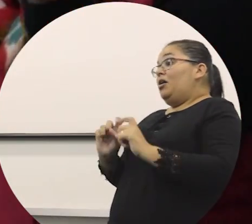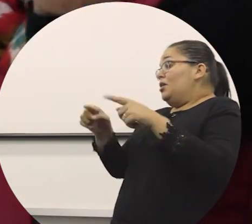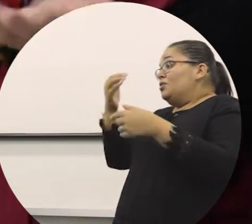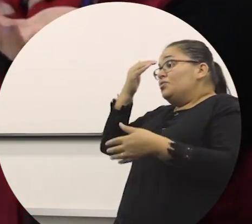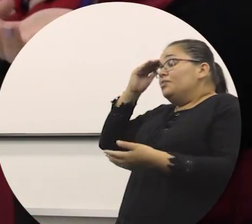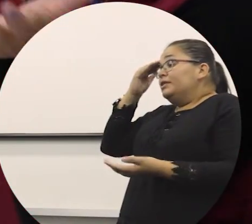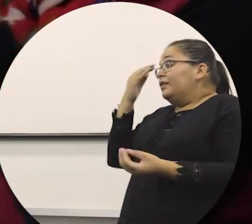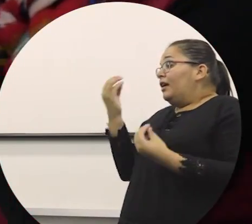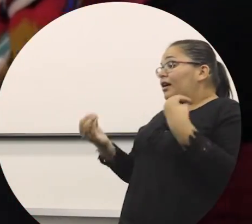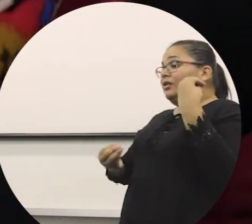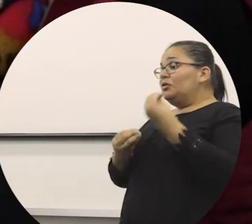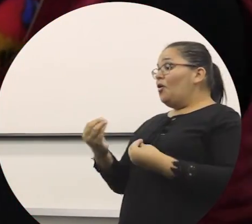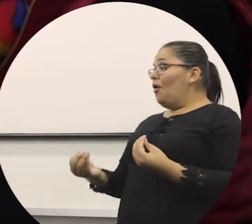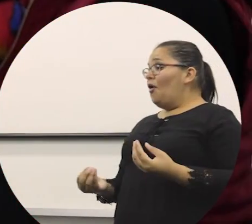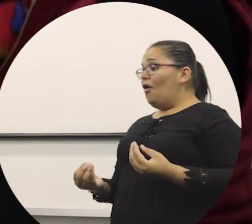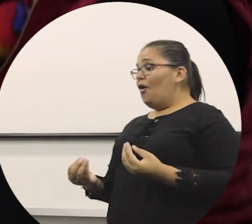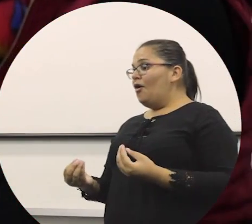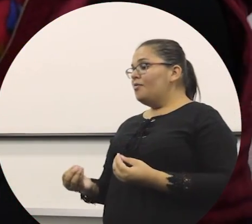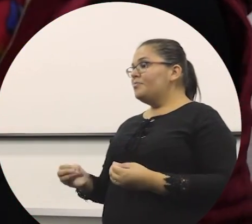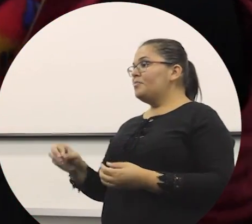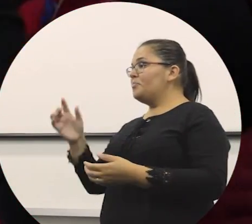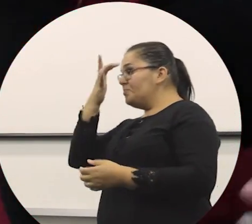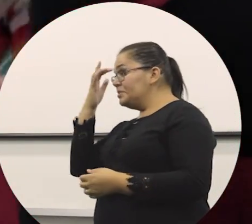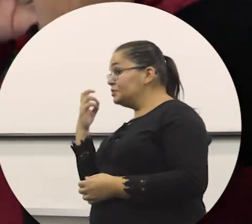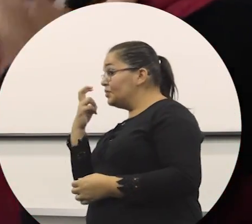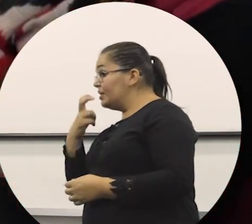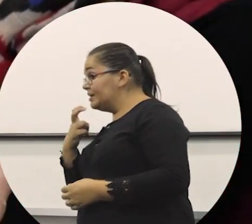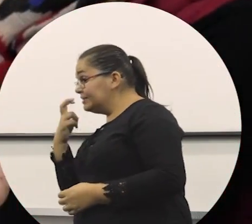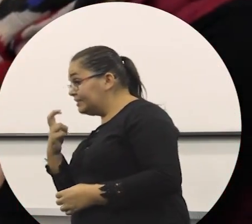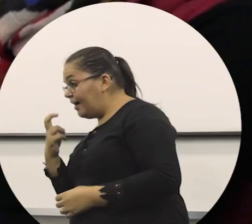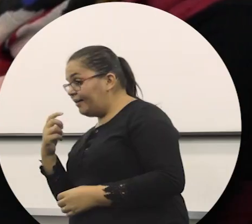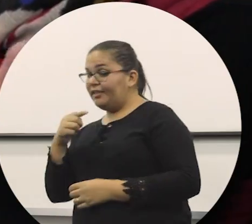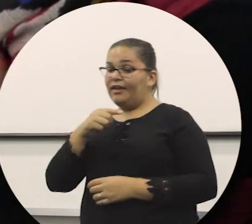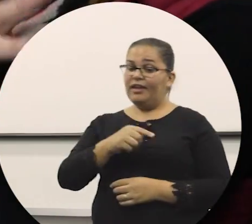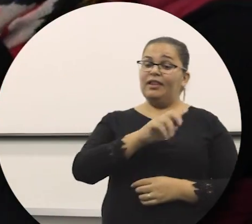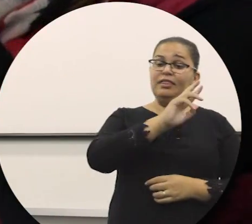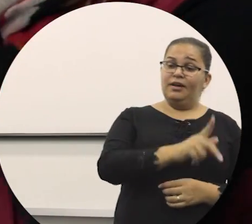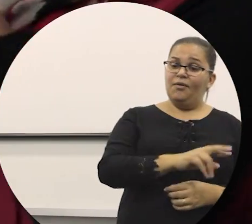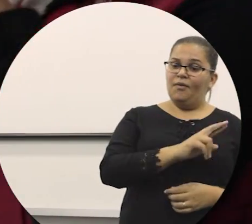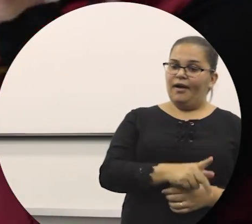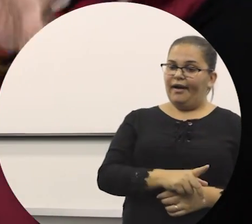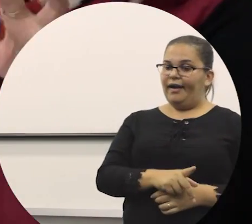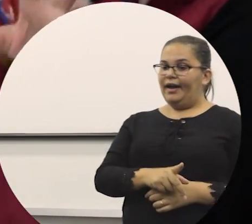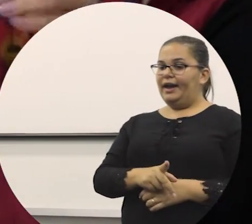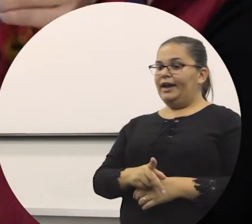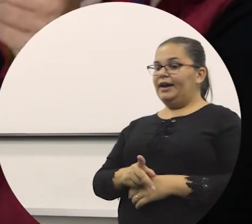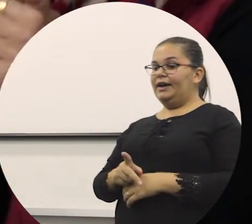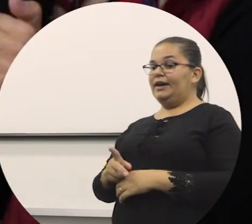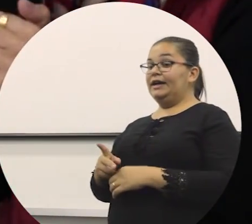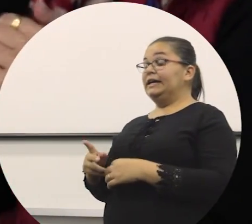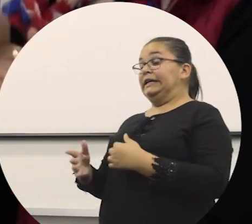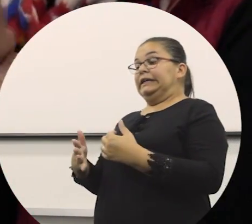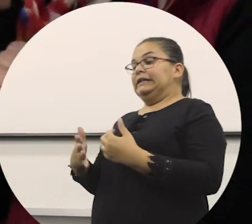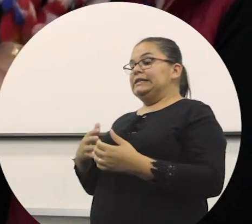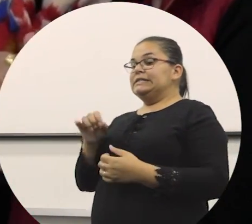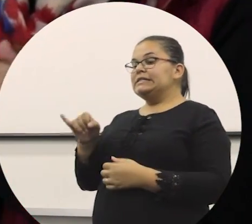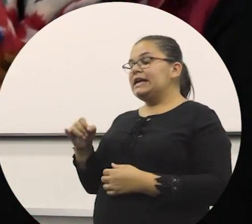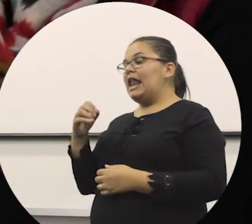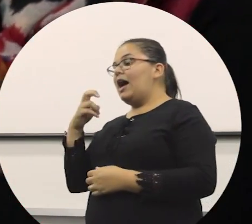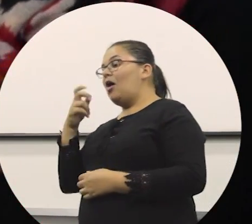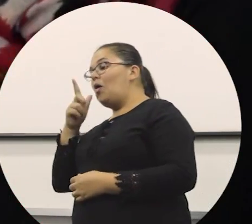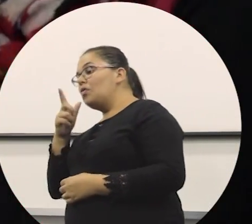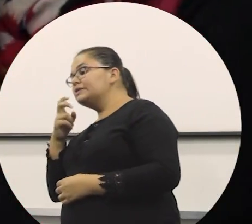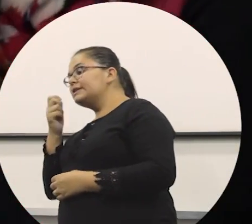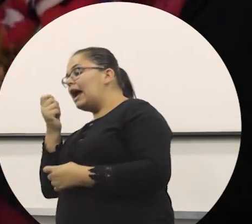acontece? Dizer o que é uma pessoa oralizada e o que não é uma pessoa oralizada, independente dela oralizar